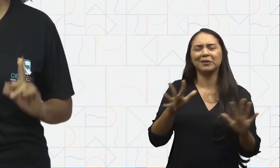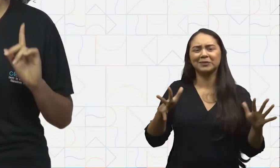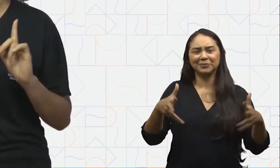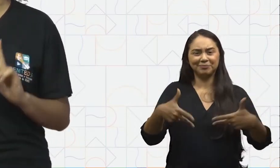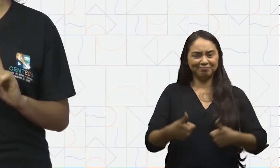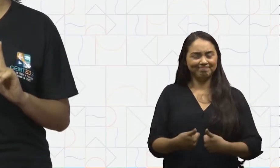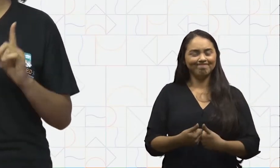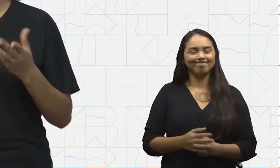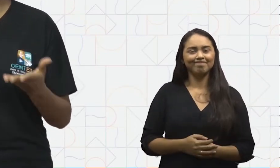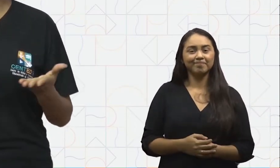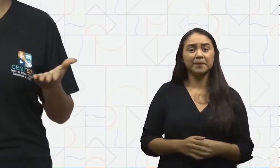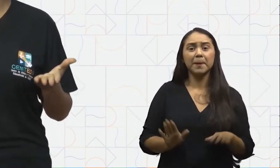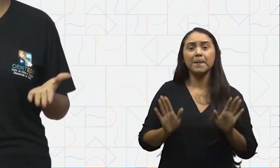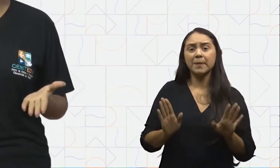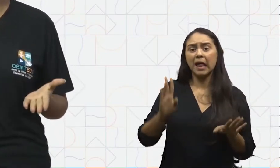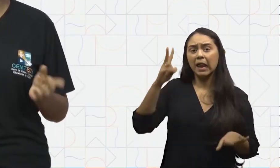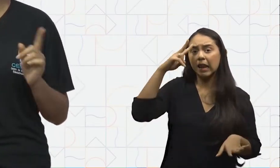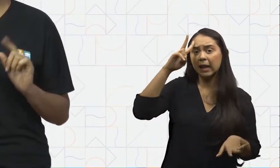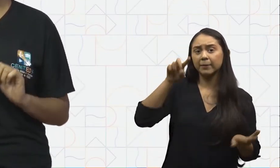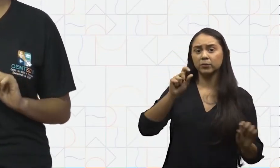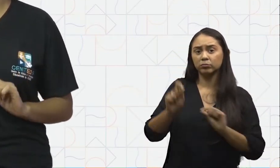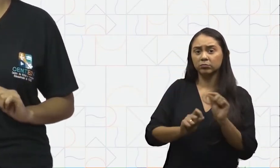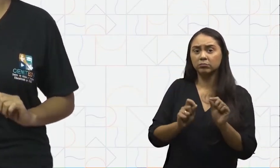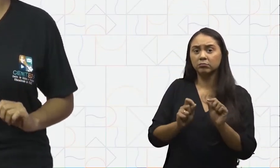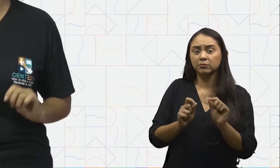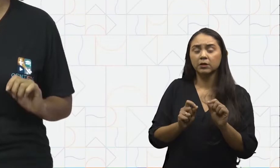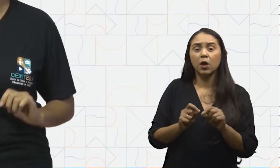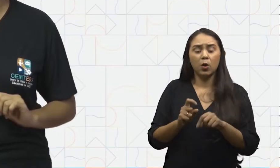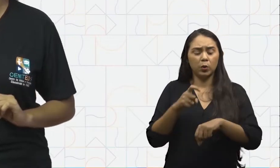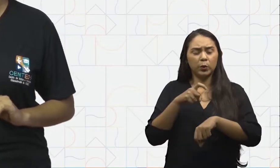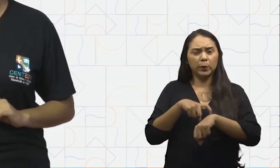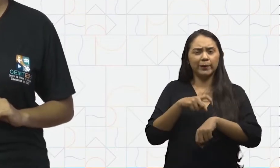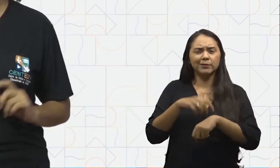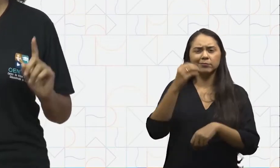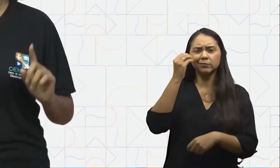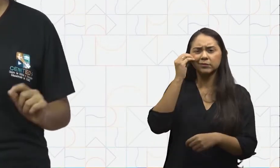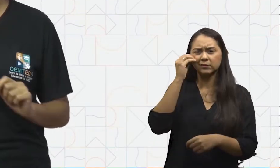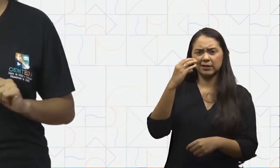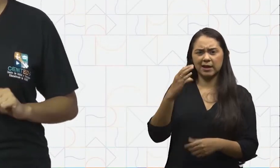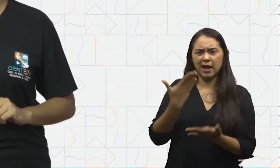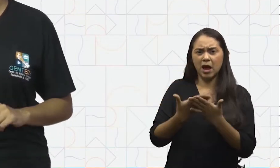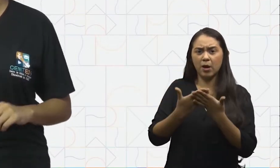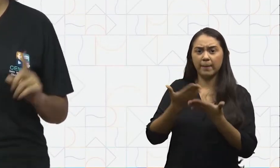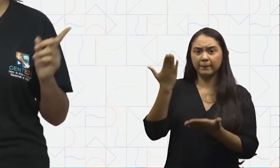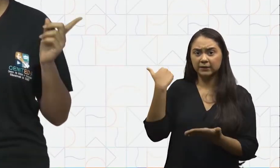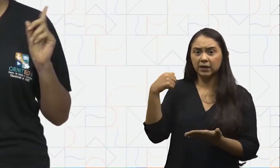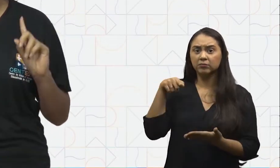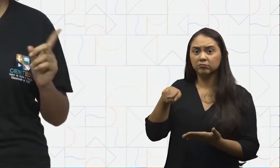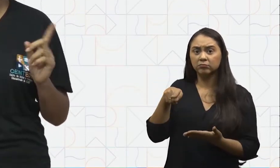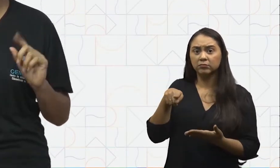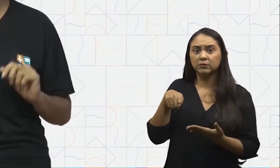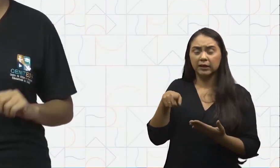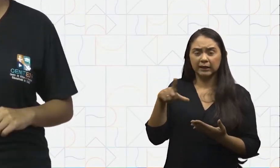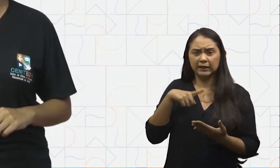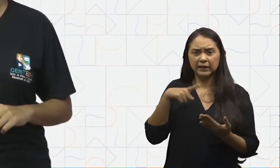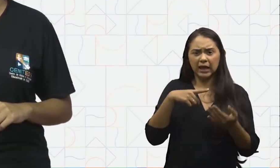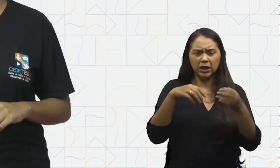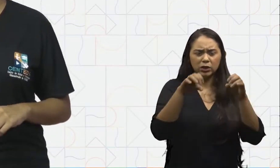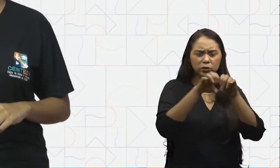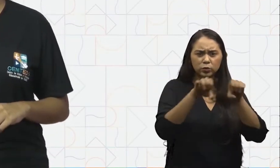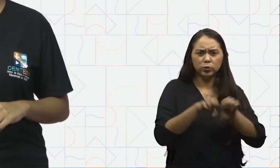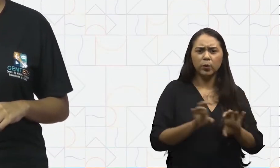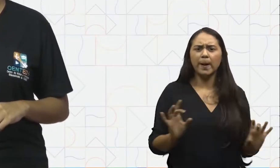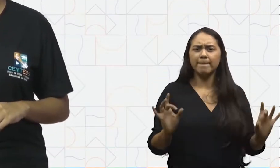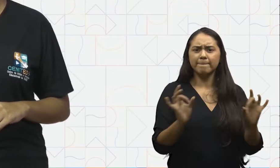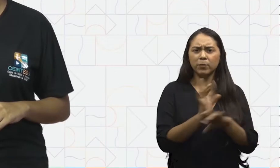demais. Porém, lembre-se de que, como experimento da aula anterior, este experimento não está na estrutura de um